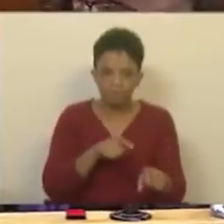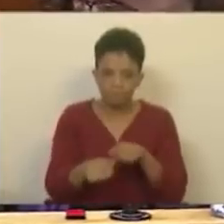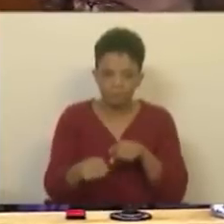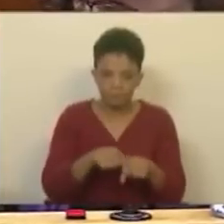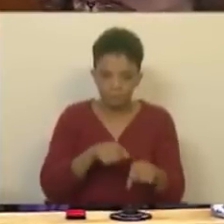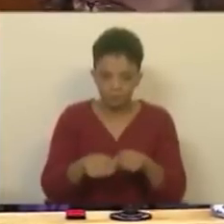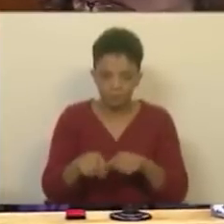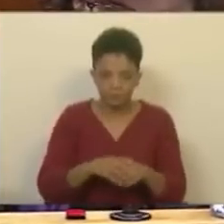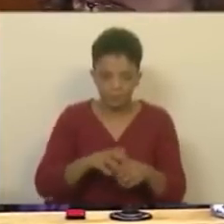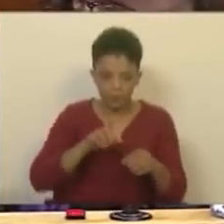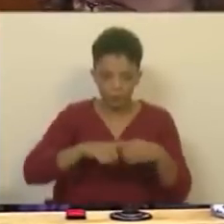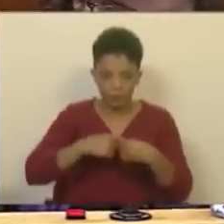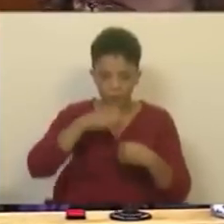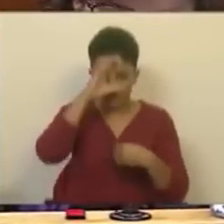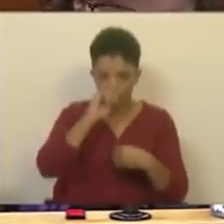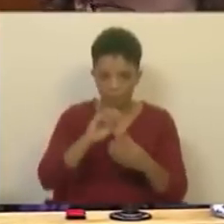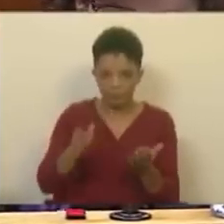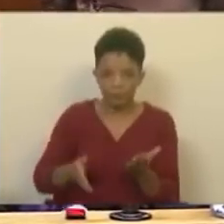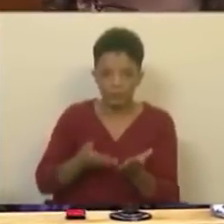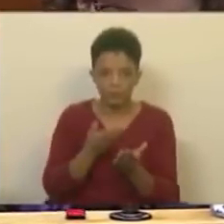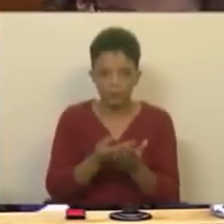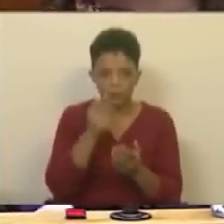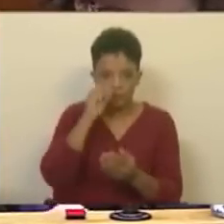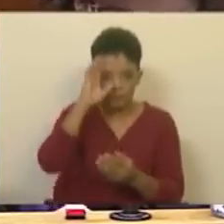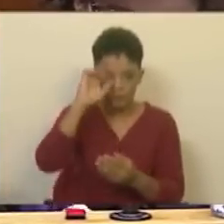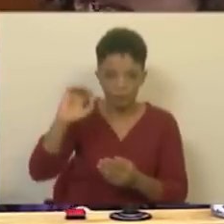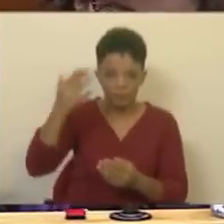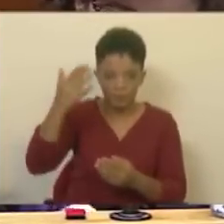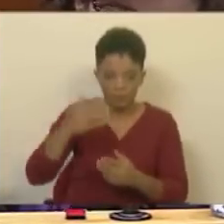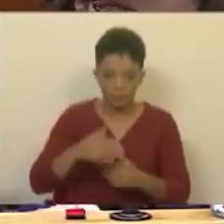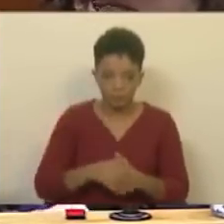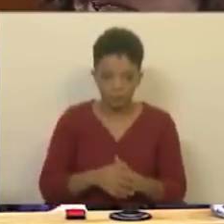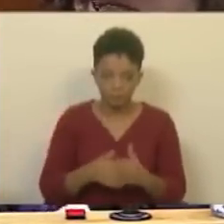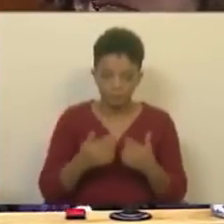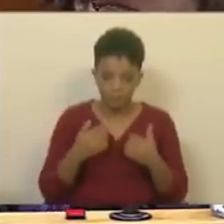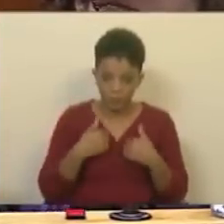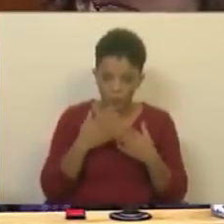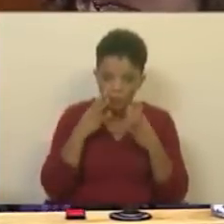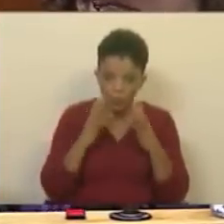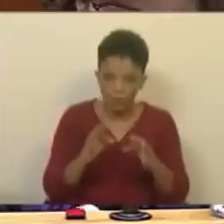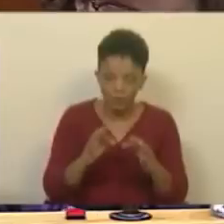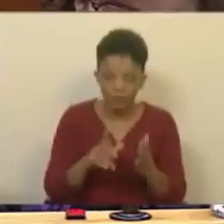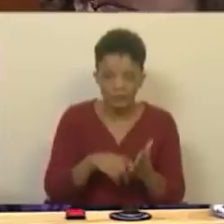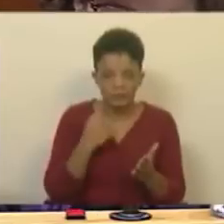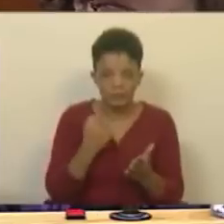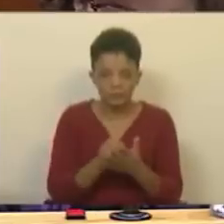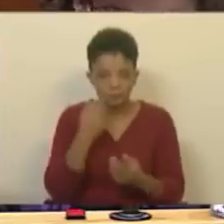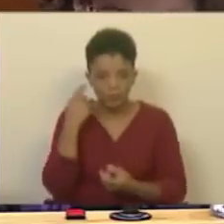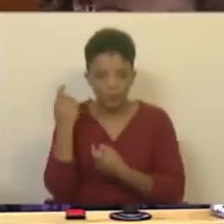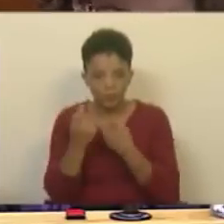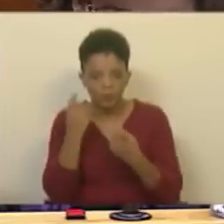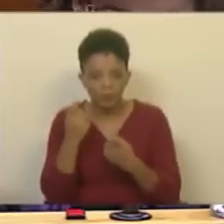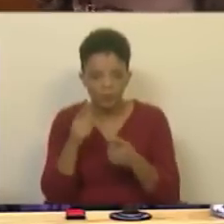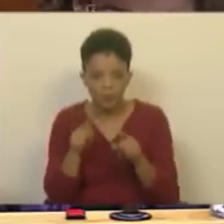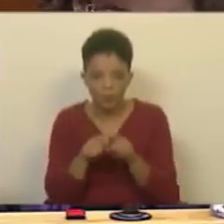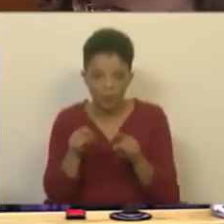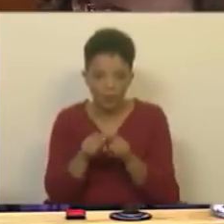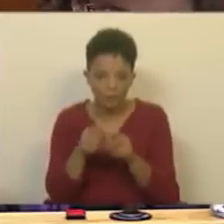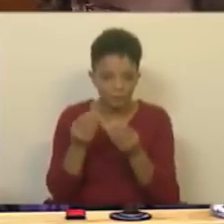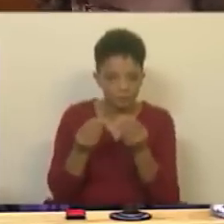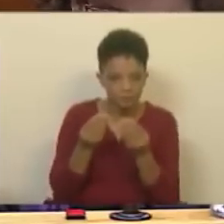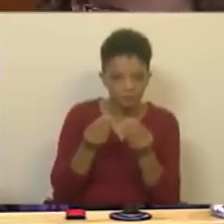dos membros do governo propostos pelo primeiro-ministro eu tenho muito cuidado sempre em procurar não beliscar